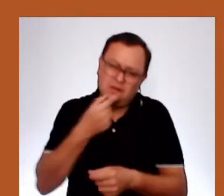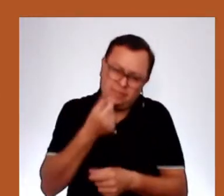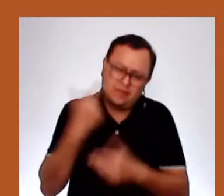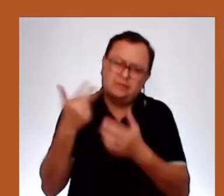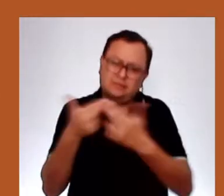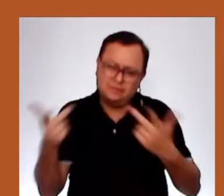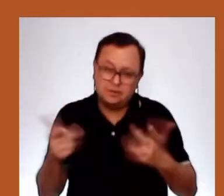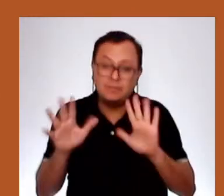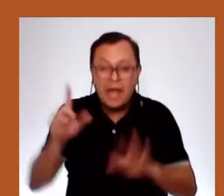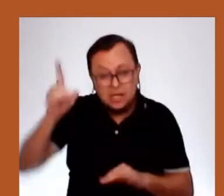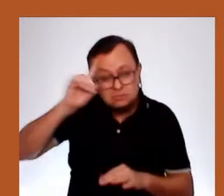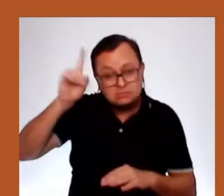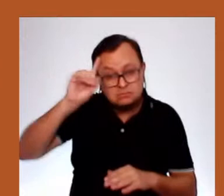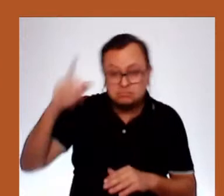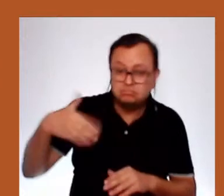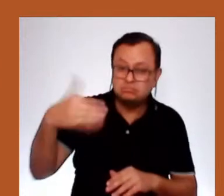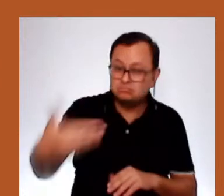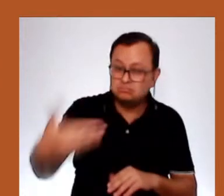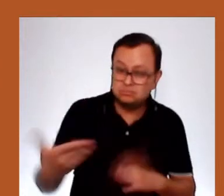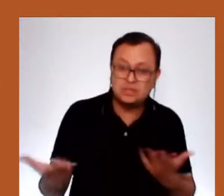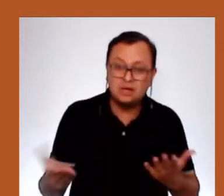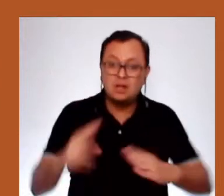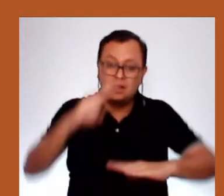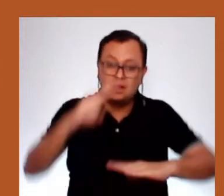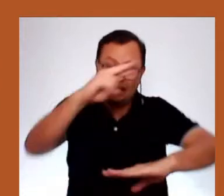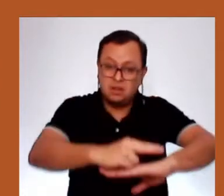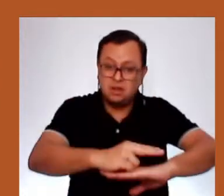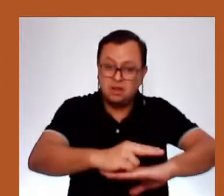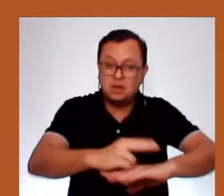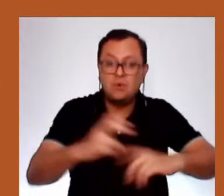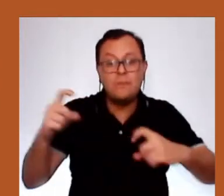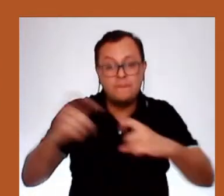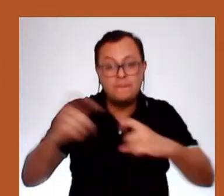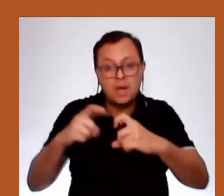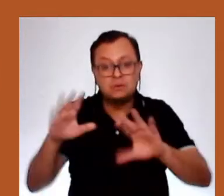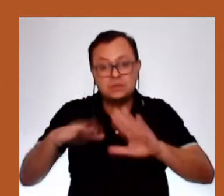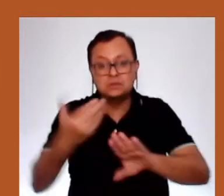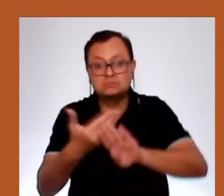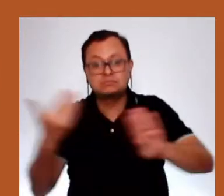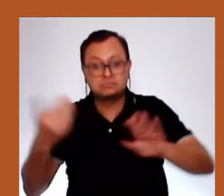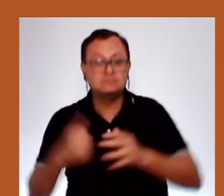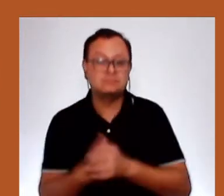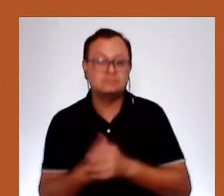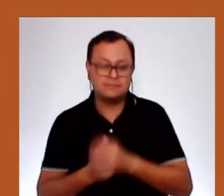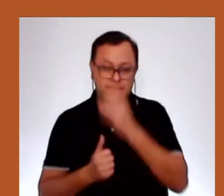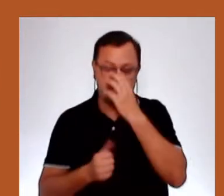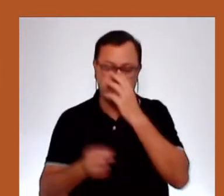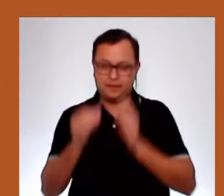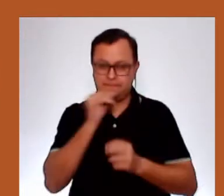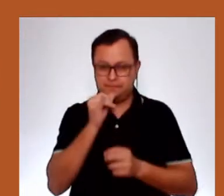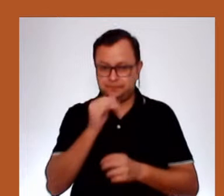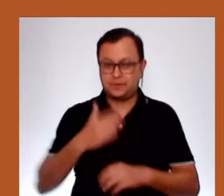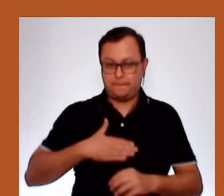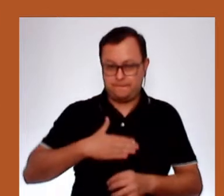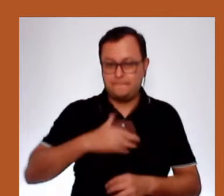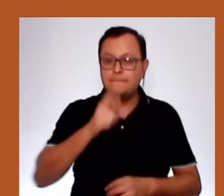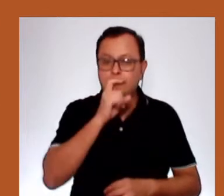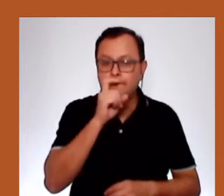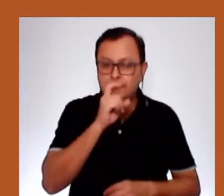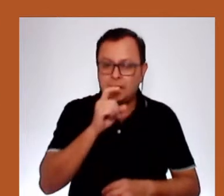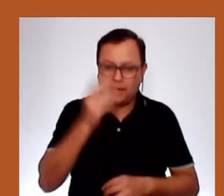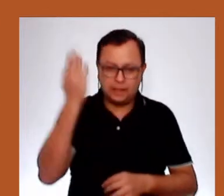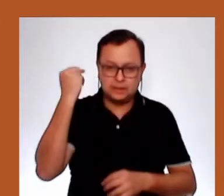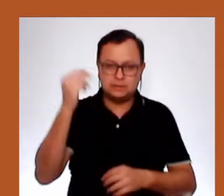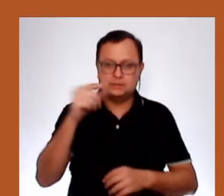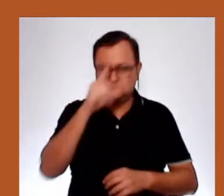dele. Tanto é que o meu pai, quando ele esteve internado no Hospital Premier, um dos principais vínculos que a gente criou na época